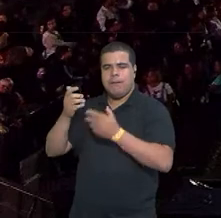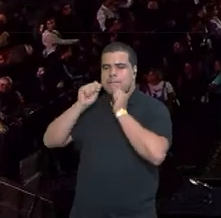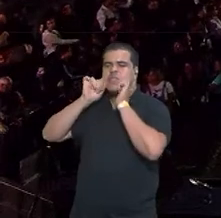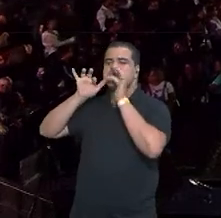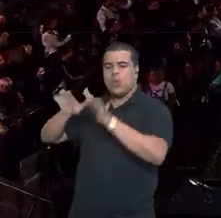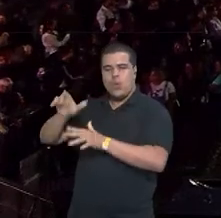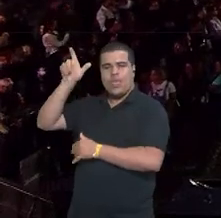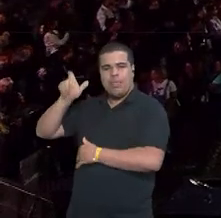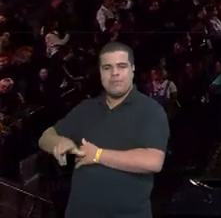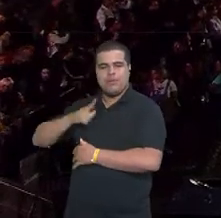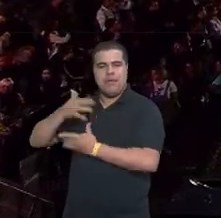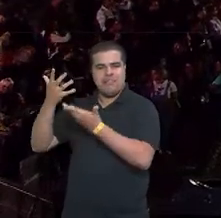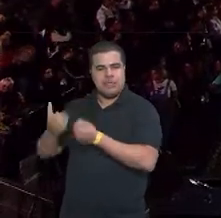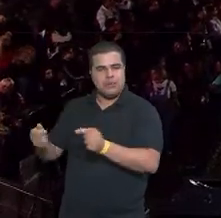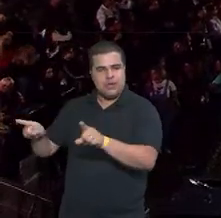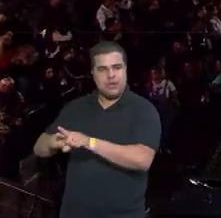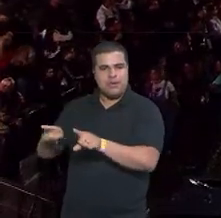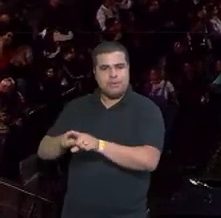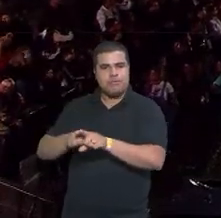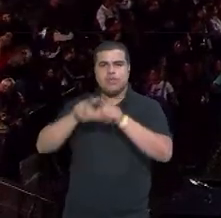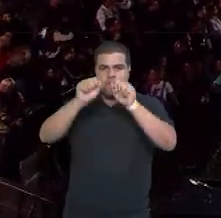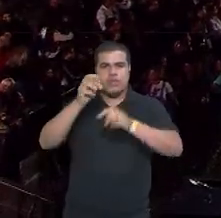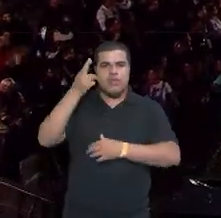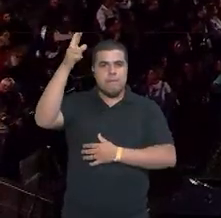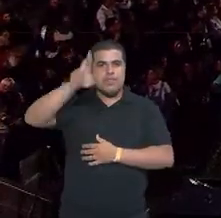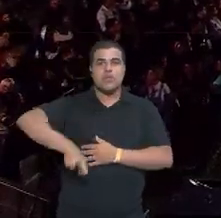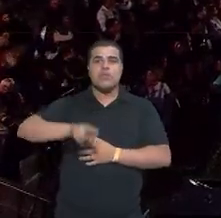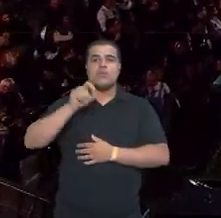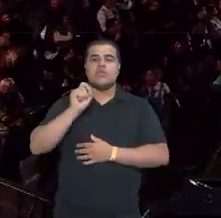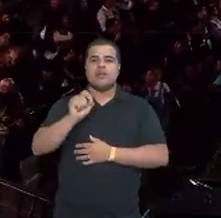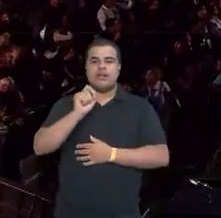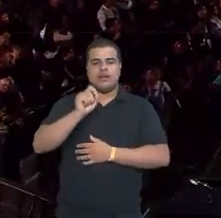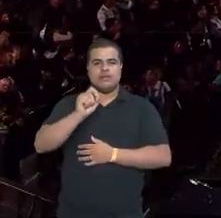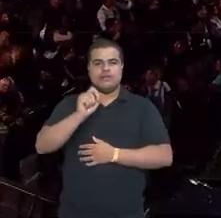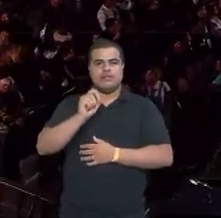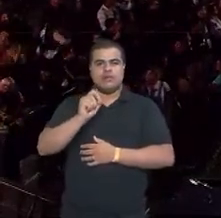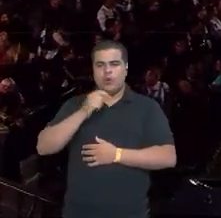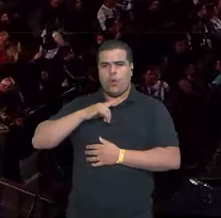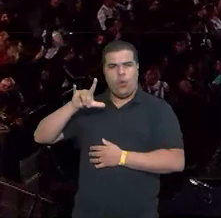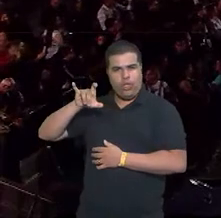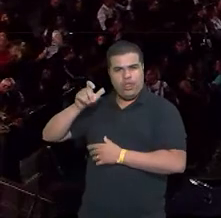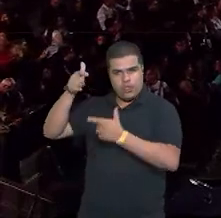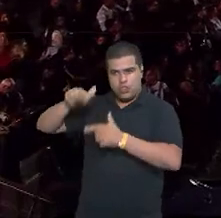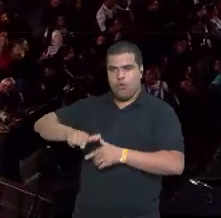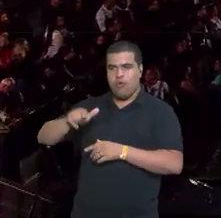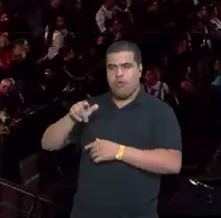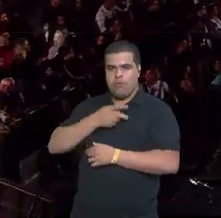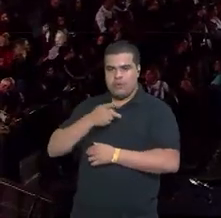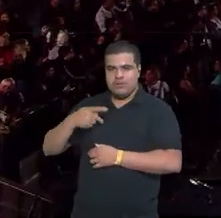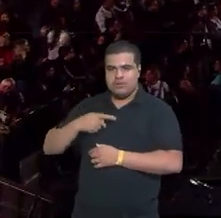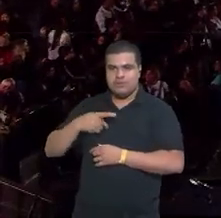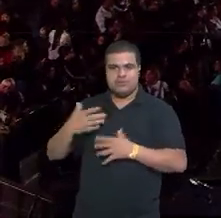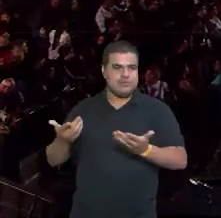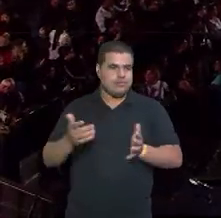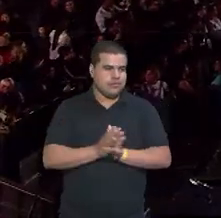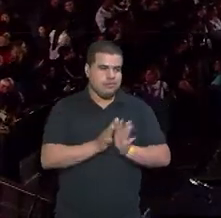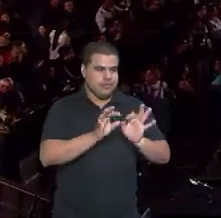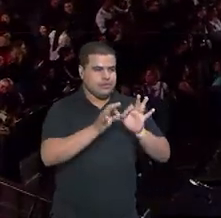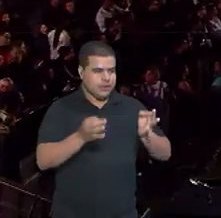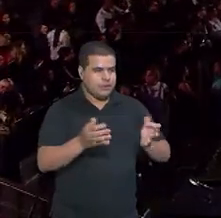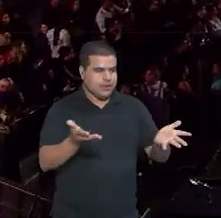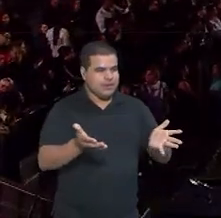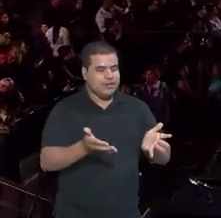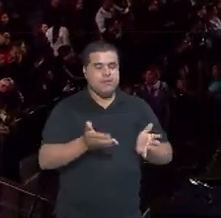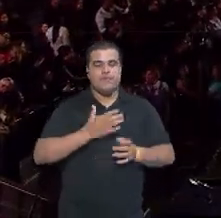Amém só pode repetir o seu seu Insta Ai que simples